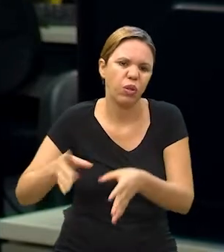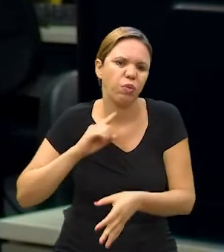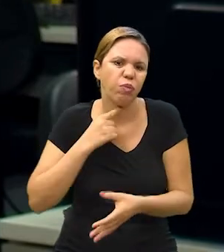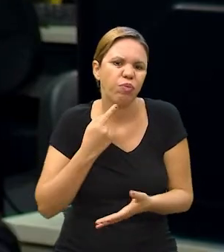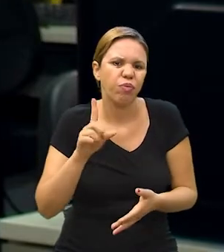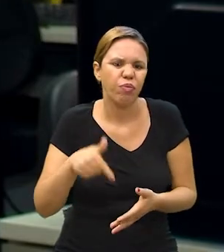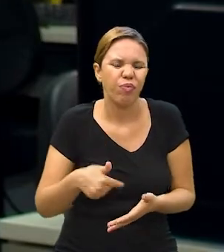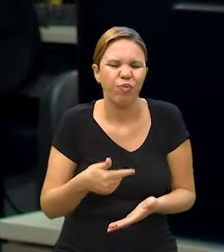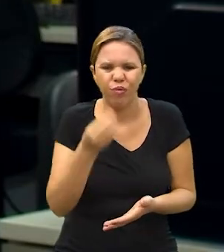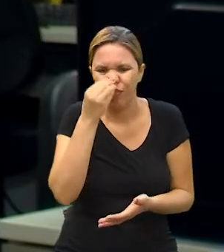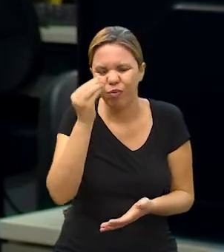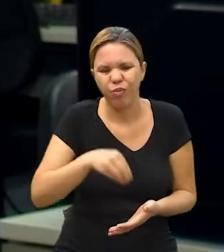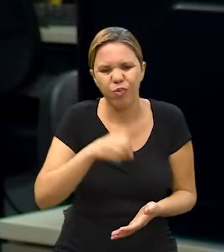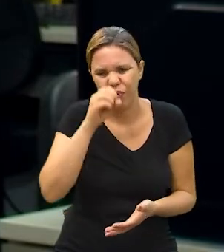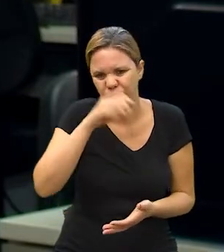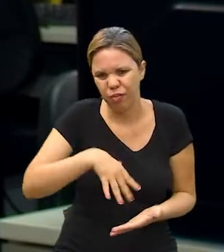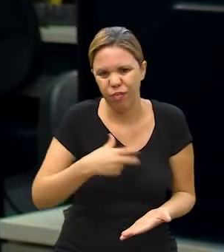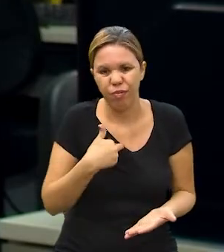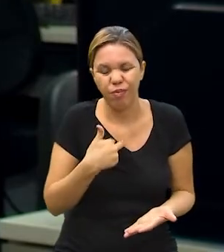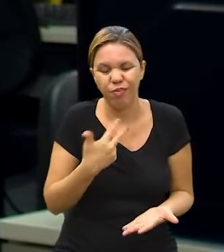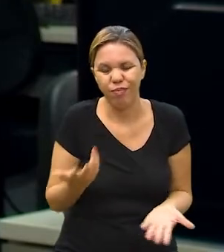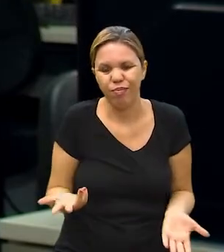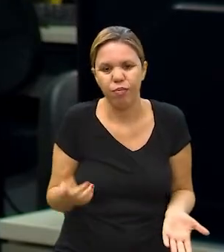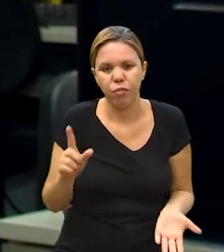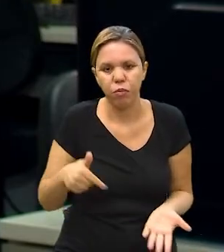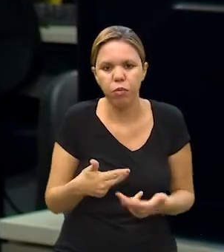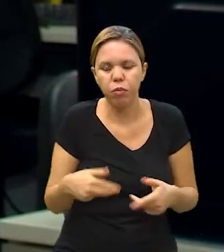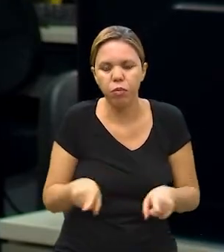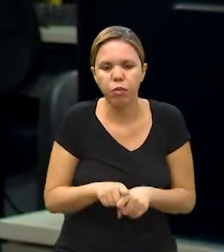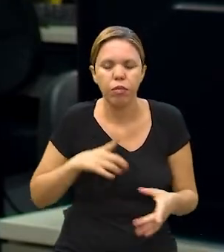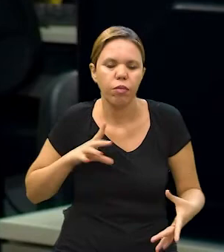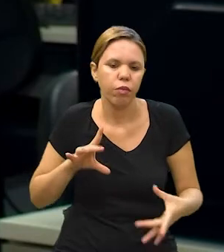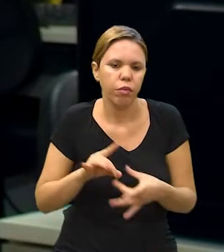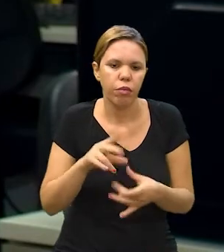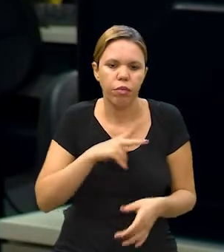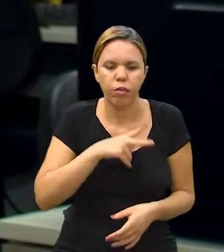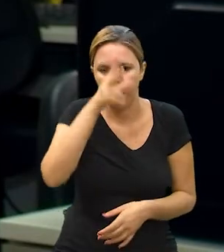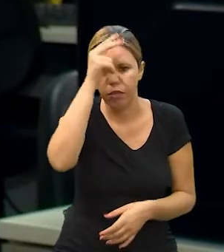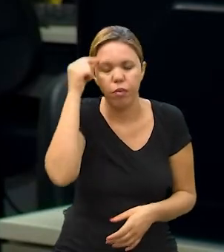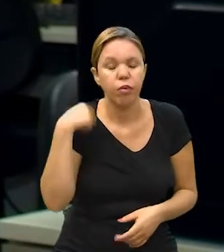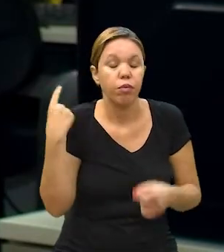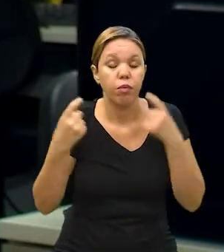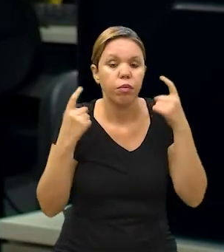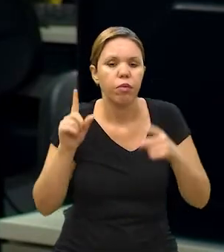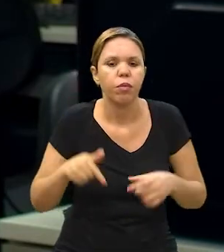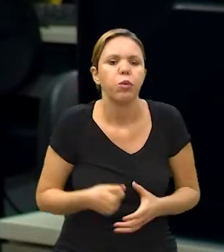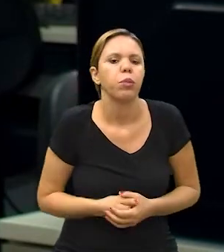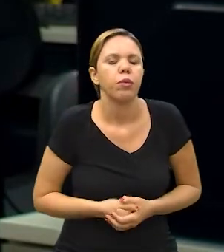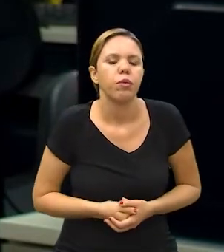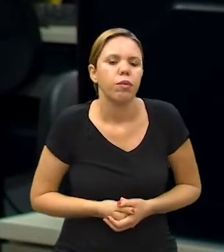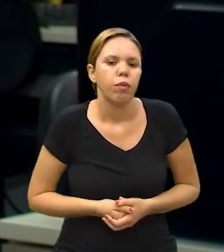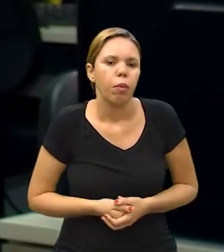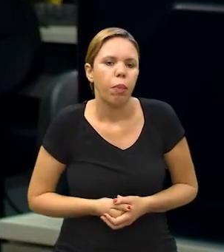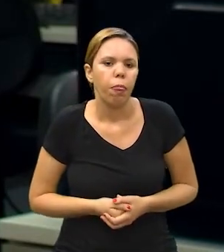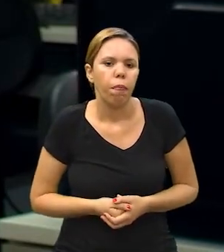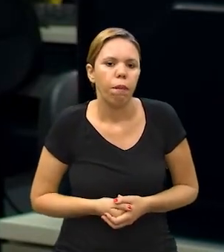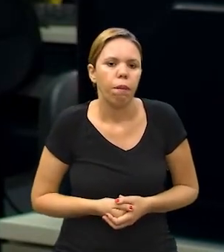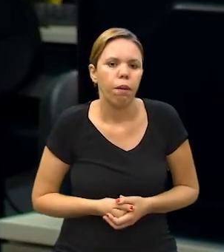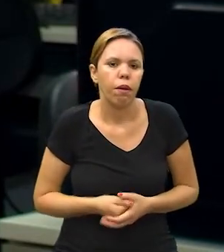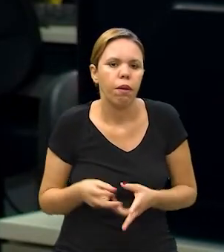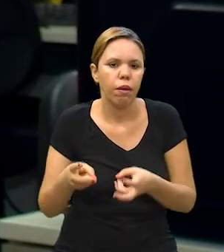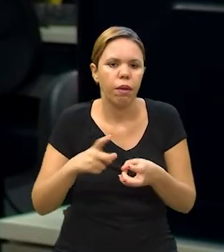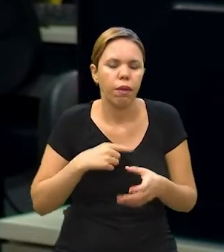É uma estupidez que não tem tamanho. E agora também tem uma outra coisa na parceria público-privada que nos preocupa, que é o seguinte, há a